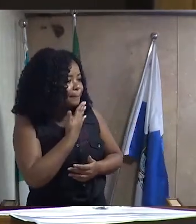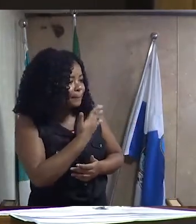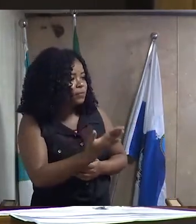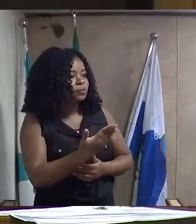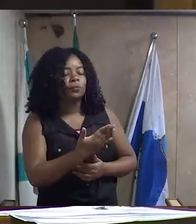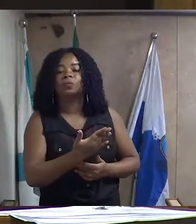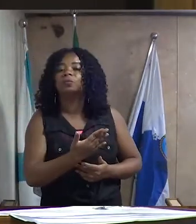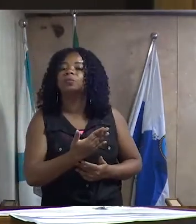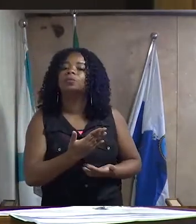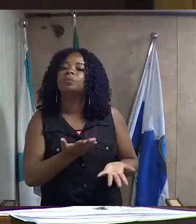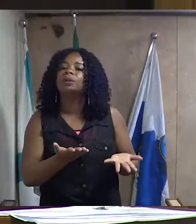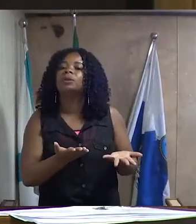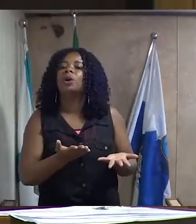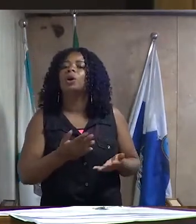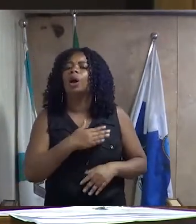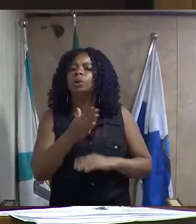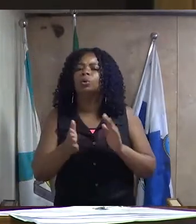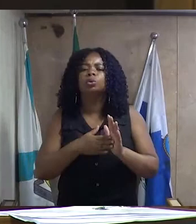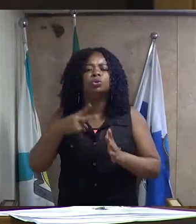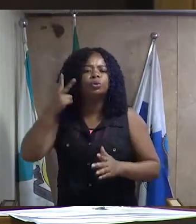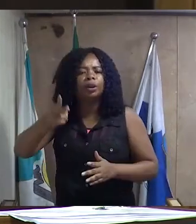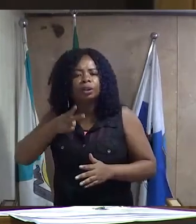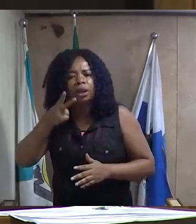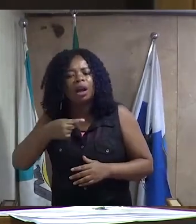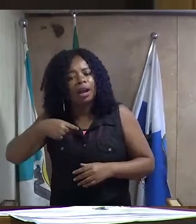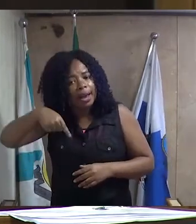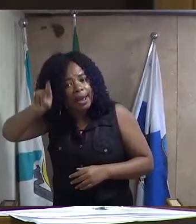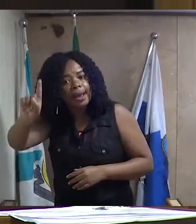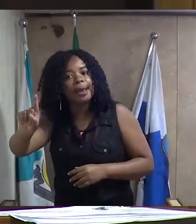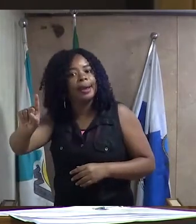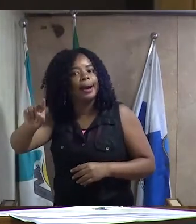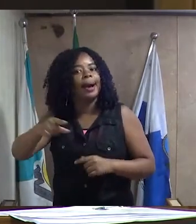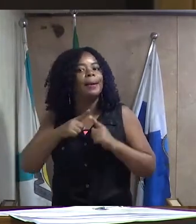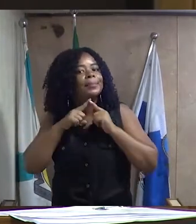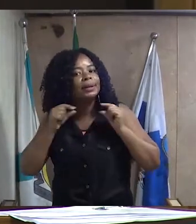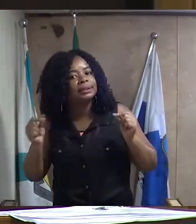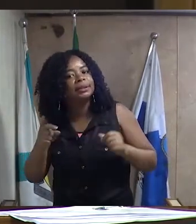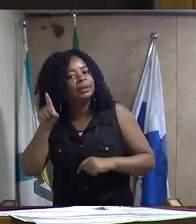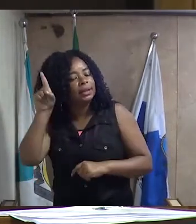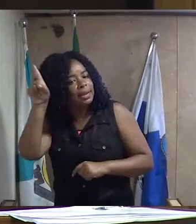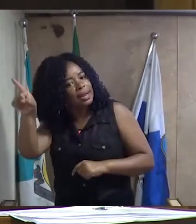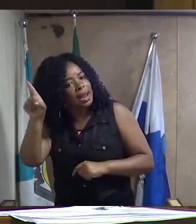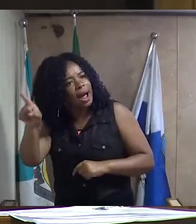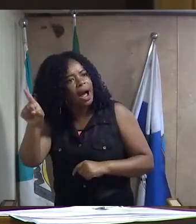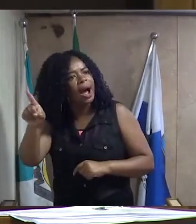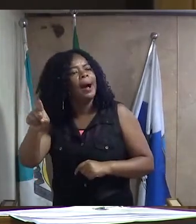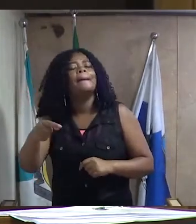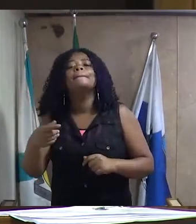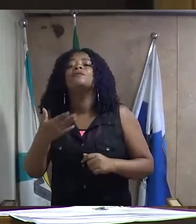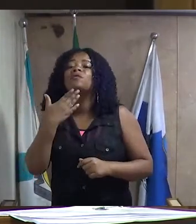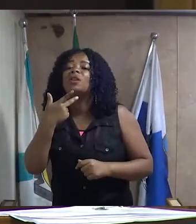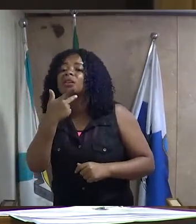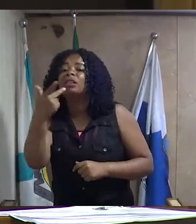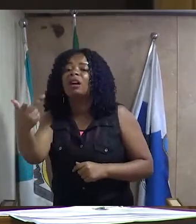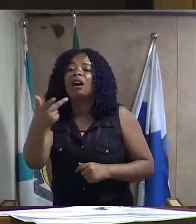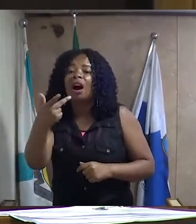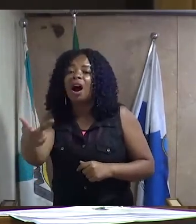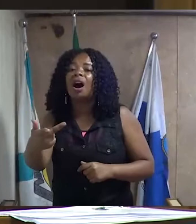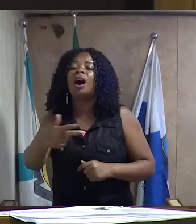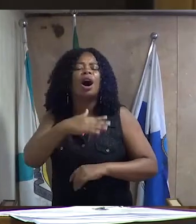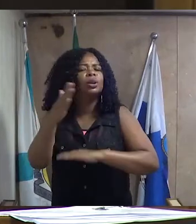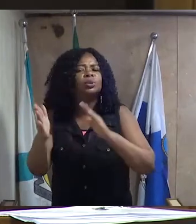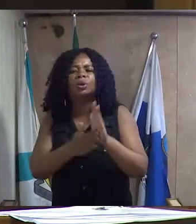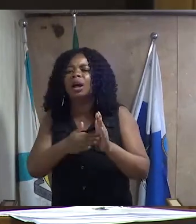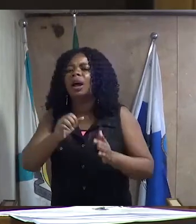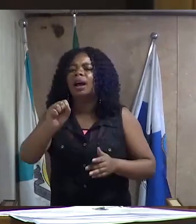casa para juntos irmos a Brasília provocar o Supremo, o